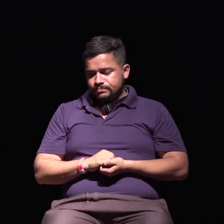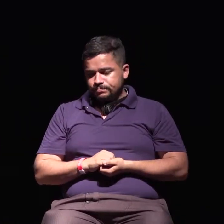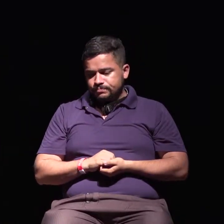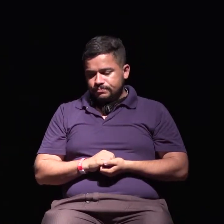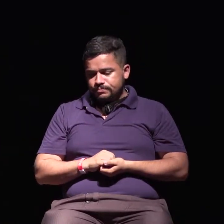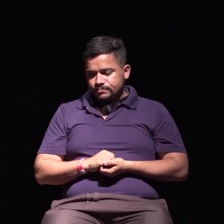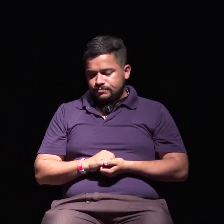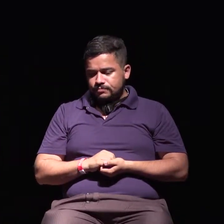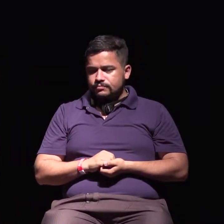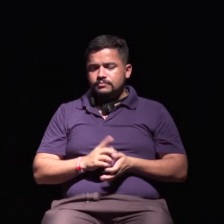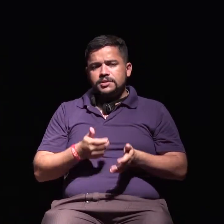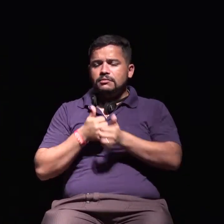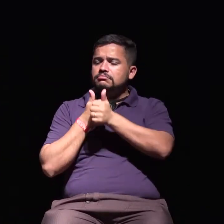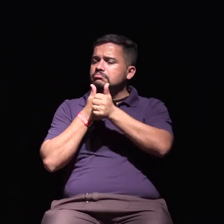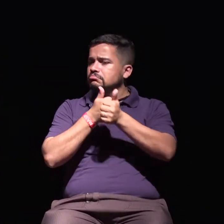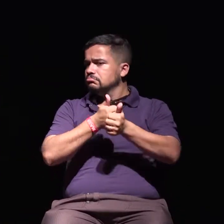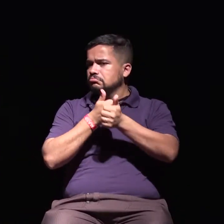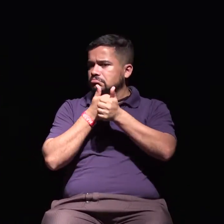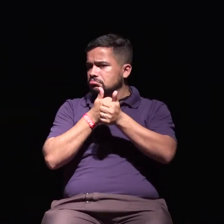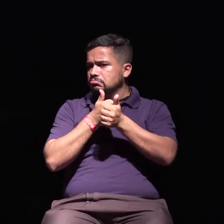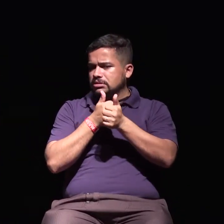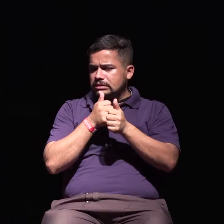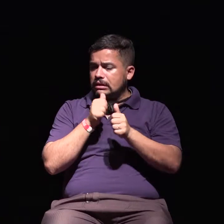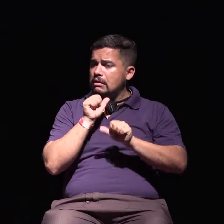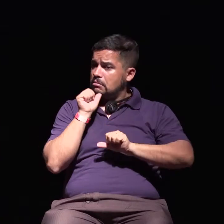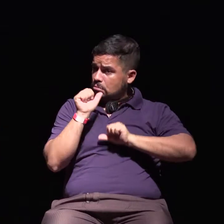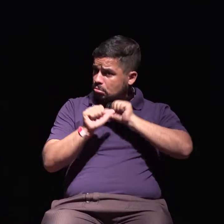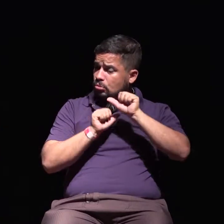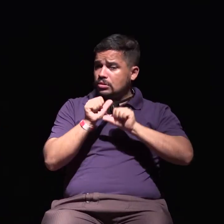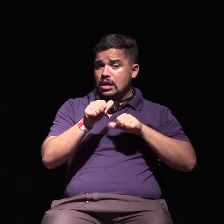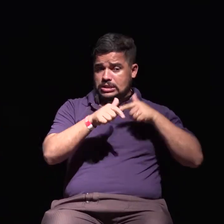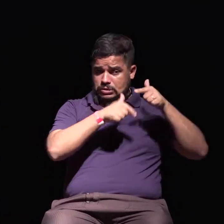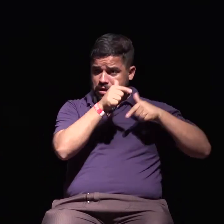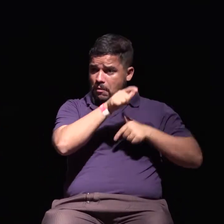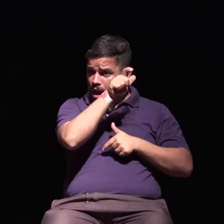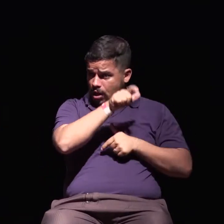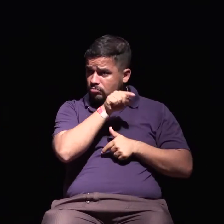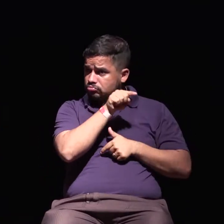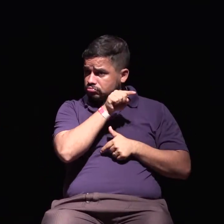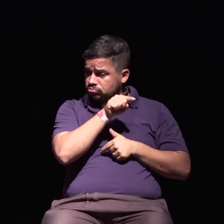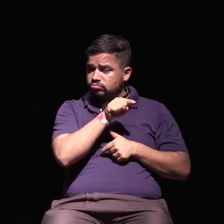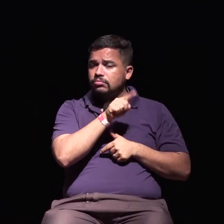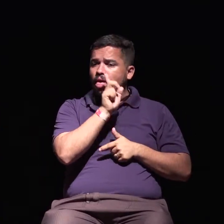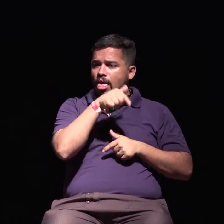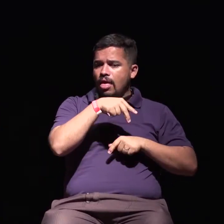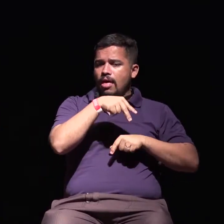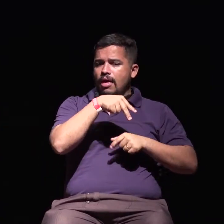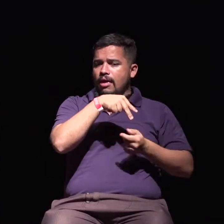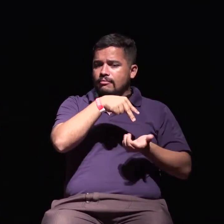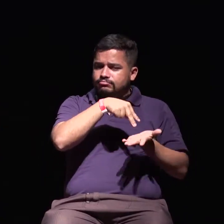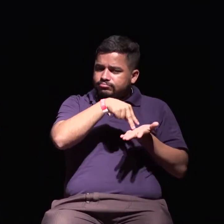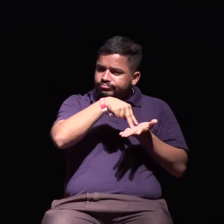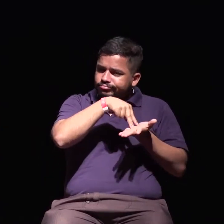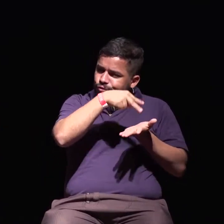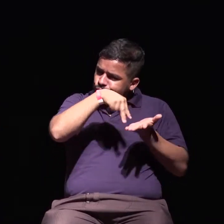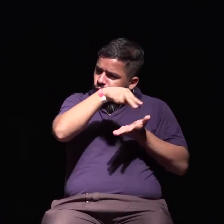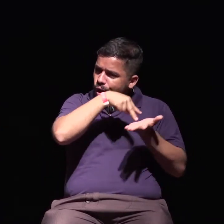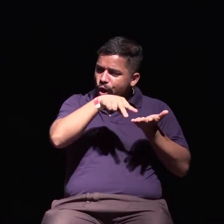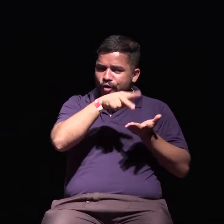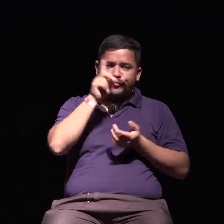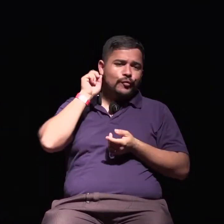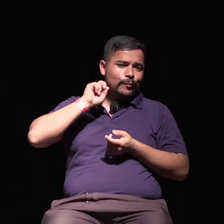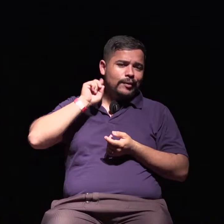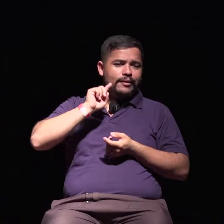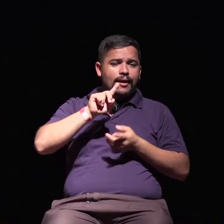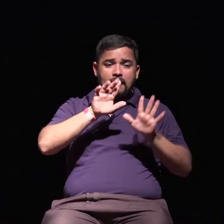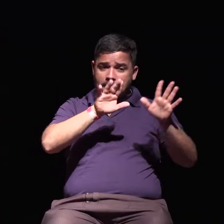E eu pude acompanhar uma mudança significativa no trabalho do Wagner Schwartz, que é um coreógrafo mineiro e que vive entre